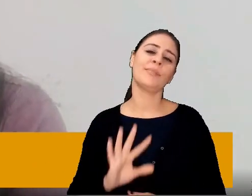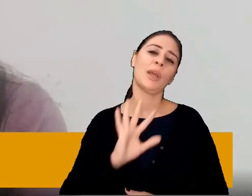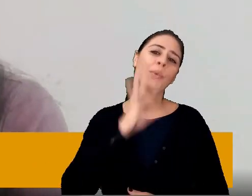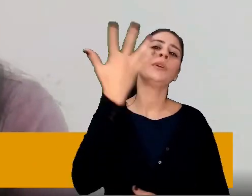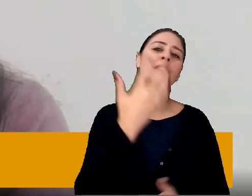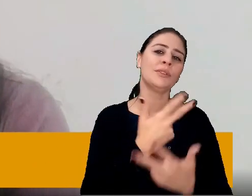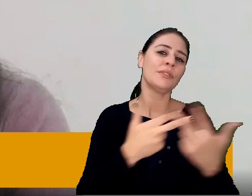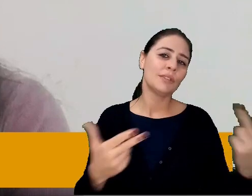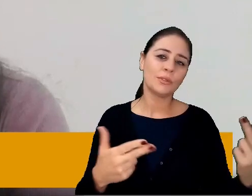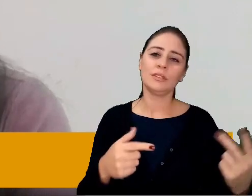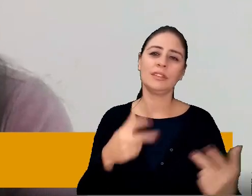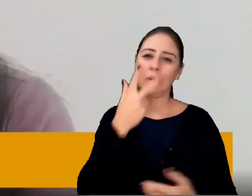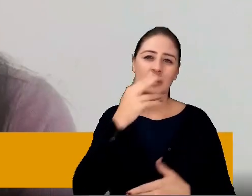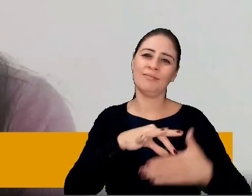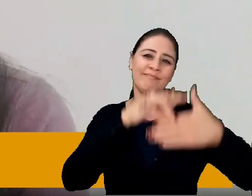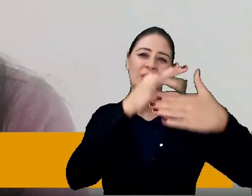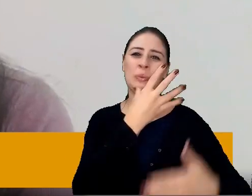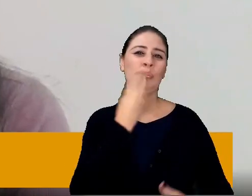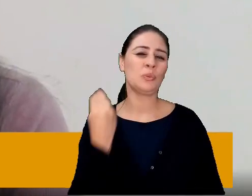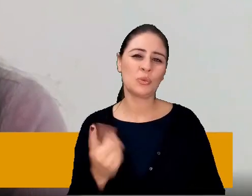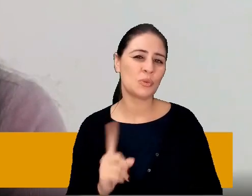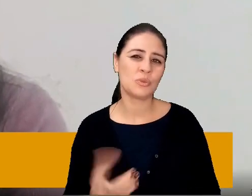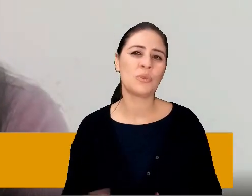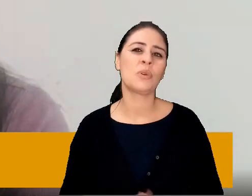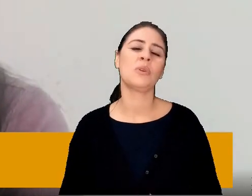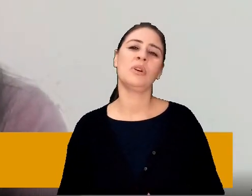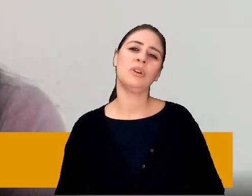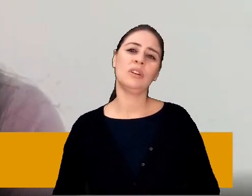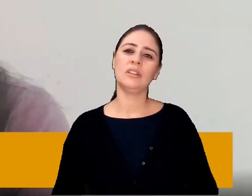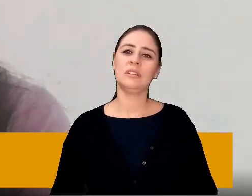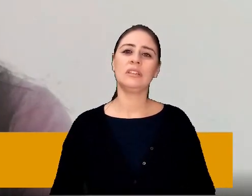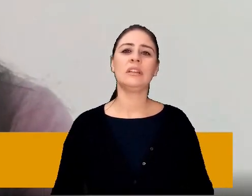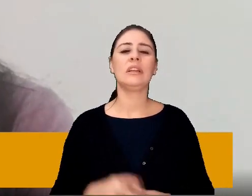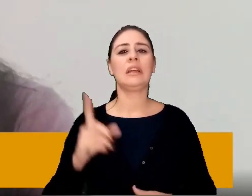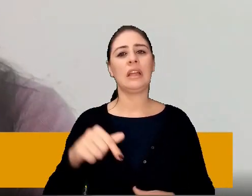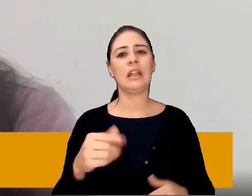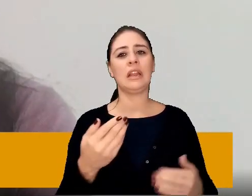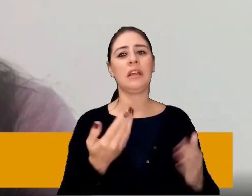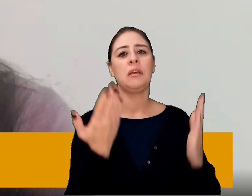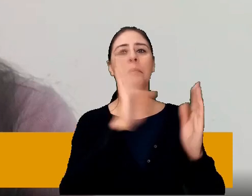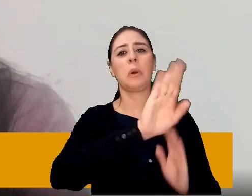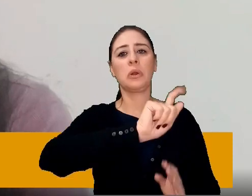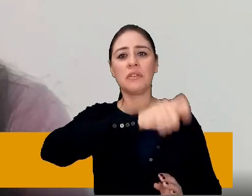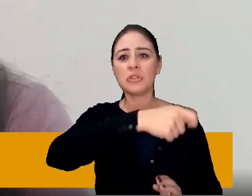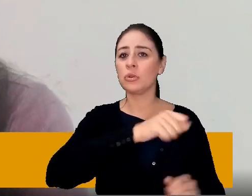Aí aconteceu várias coisas, assim, eu acho que ele não gostou muito,